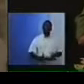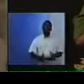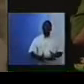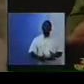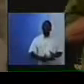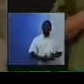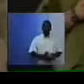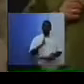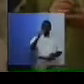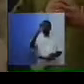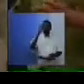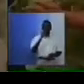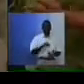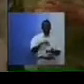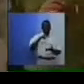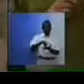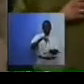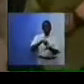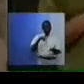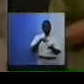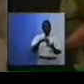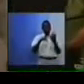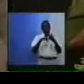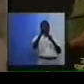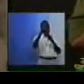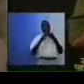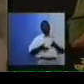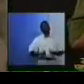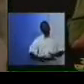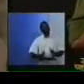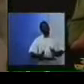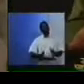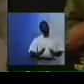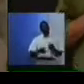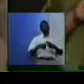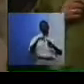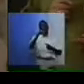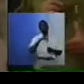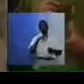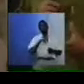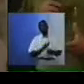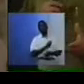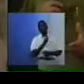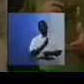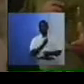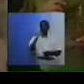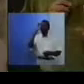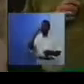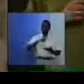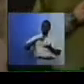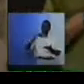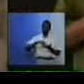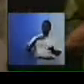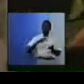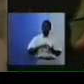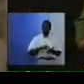O pulo de alegria do Pai, como nos lembra Sofonias. O pulo de alegria no Pai,